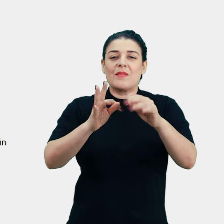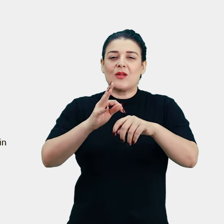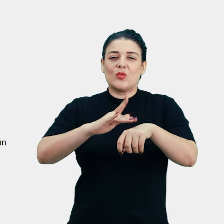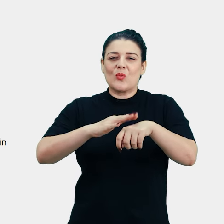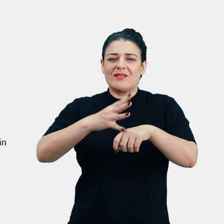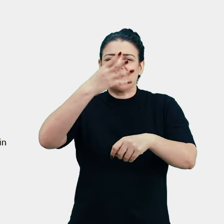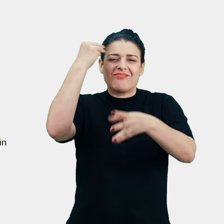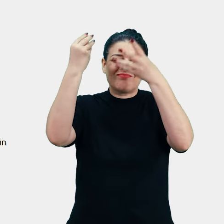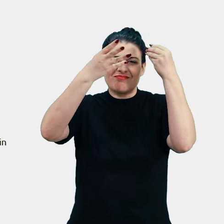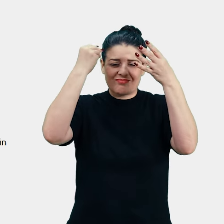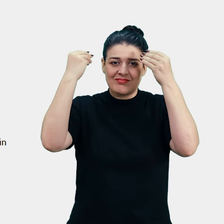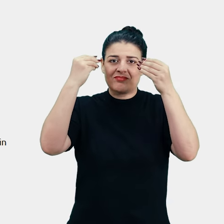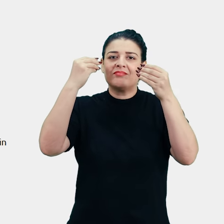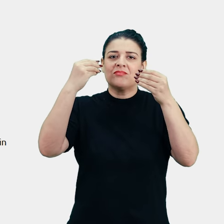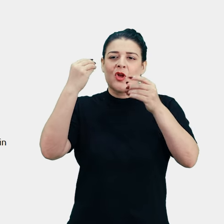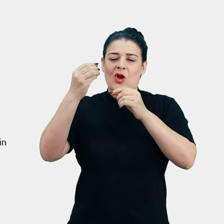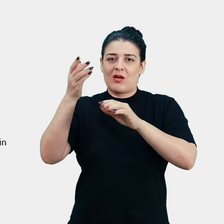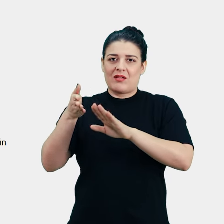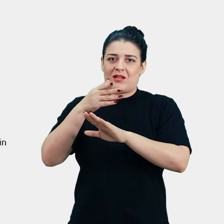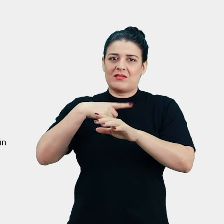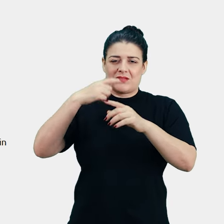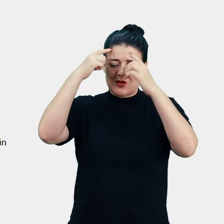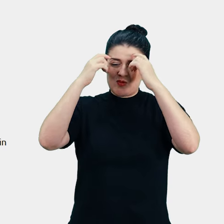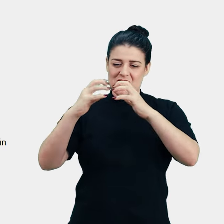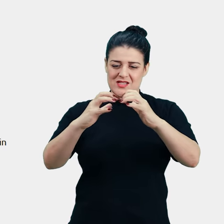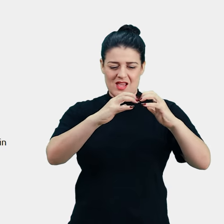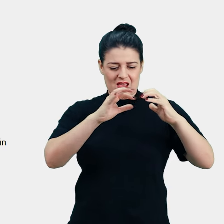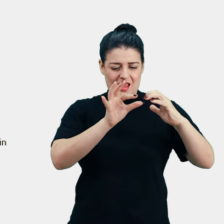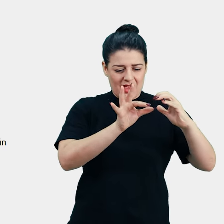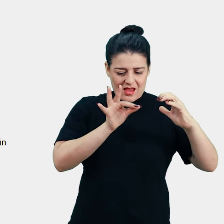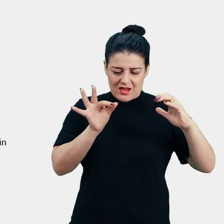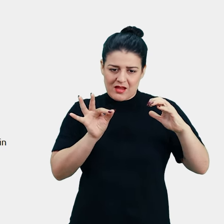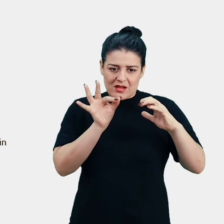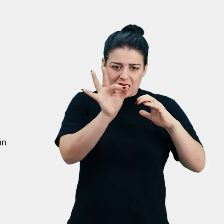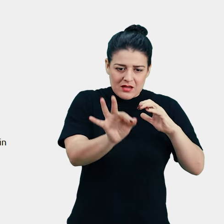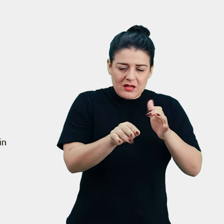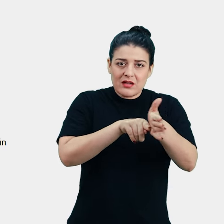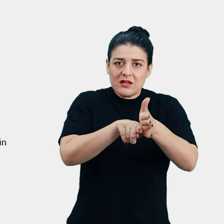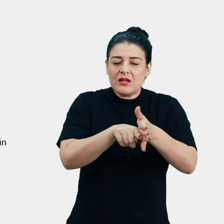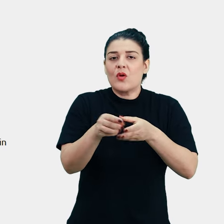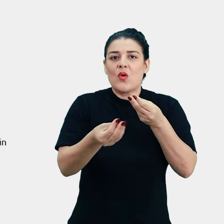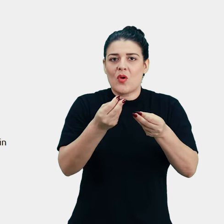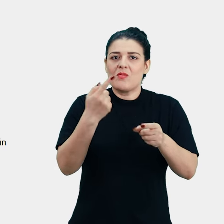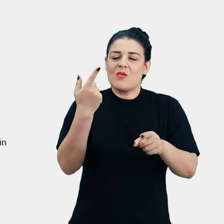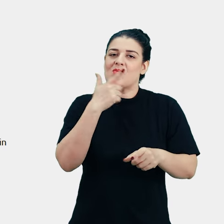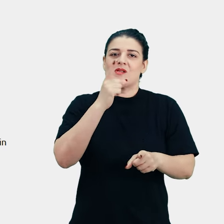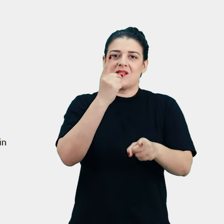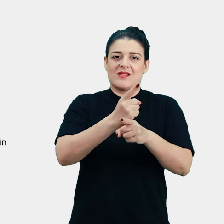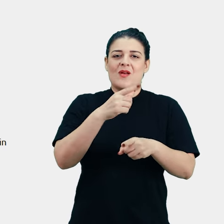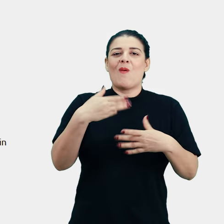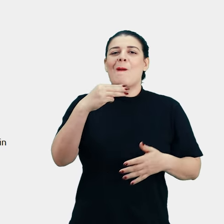corte histológico ali de determinados tecidos e faz o imageamento, tá? E aí você consegue ver